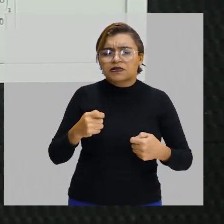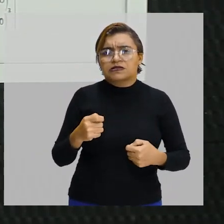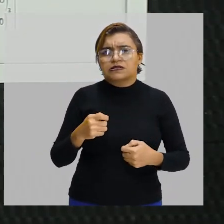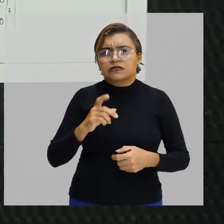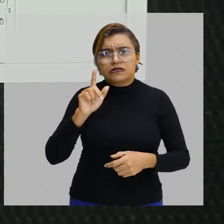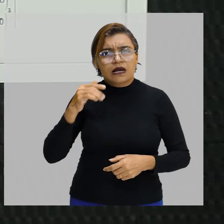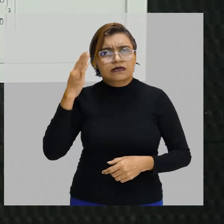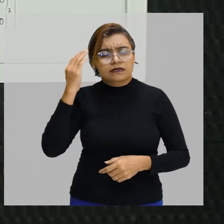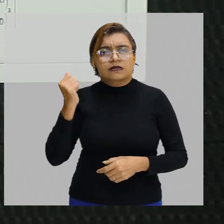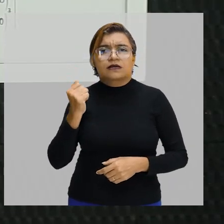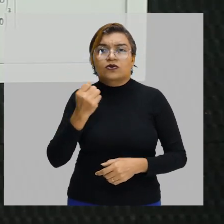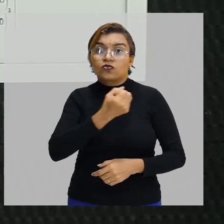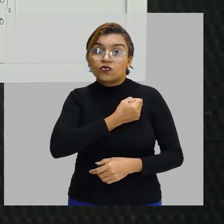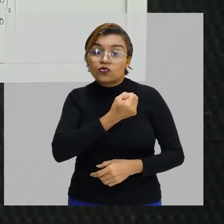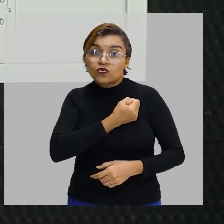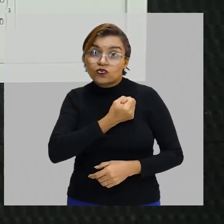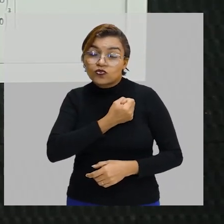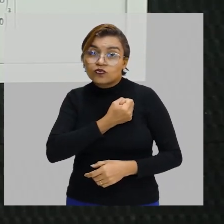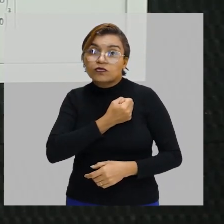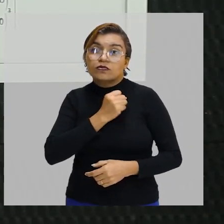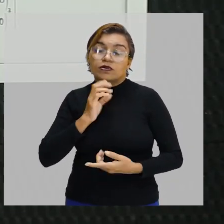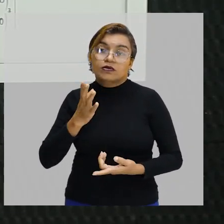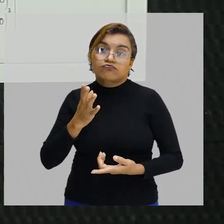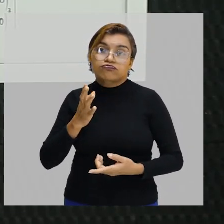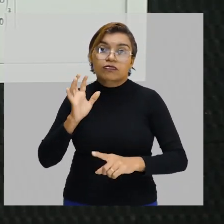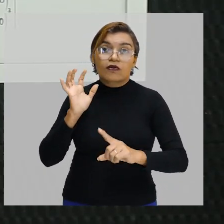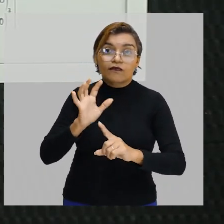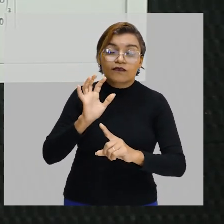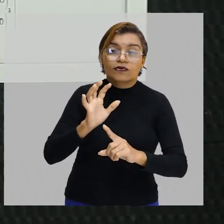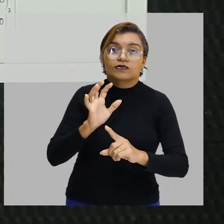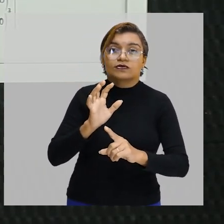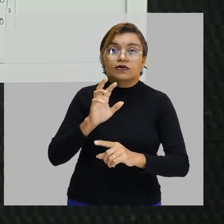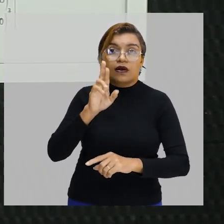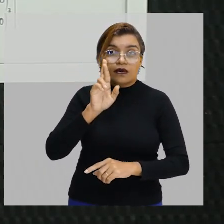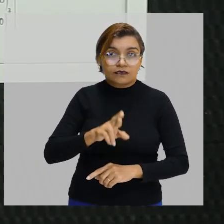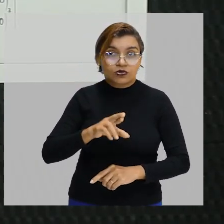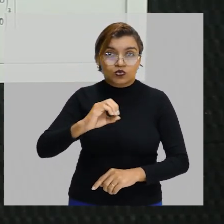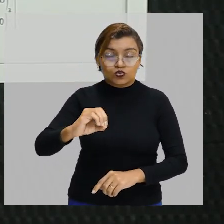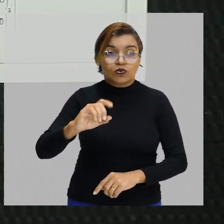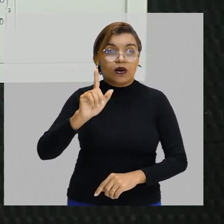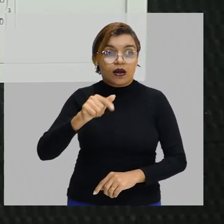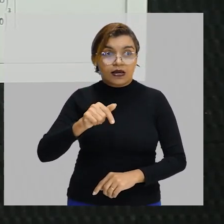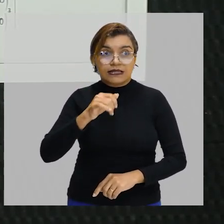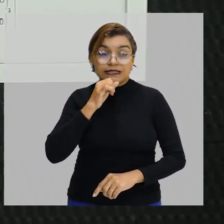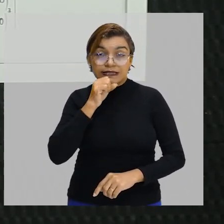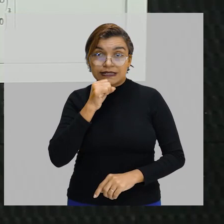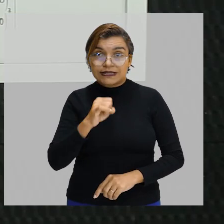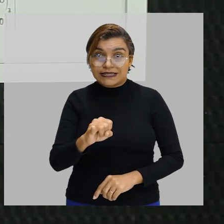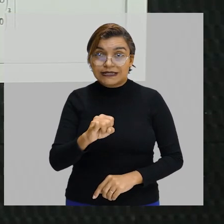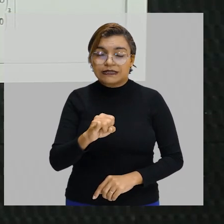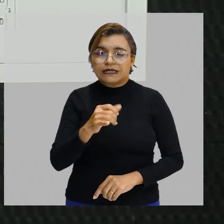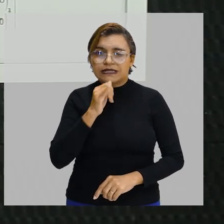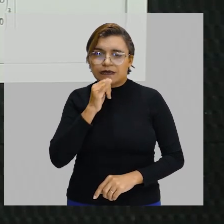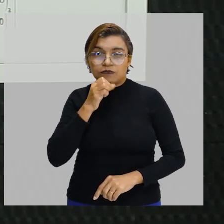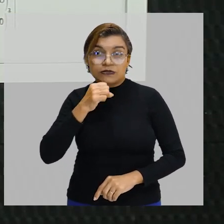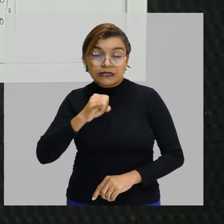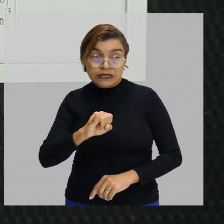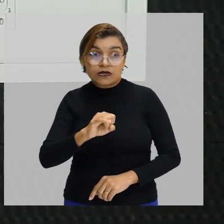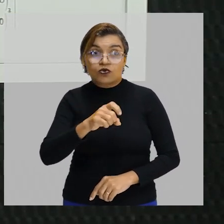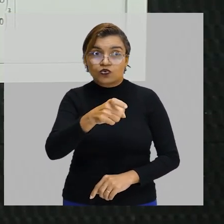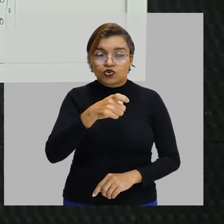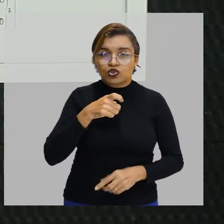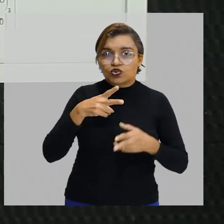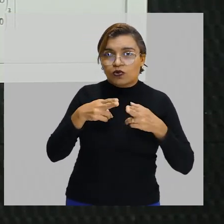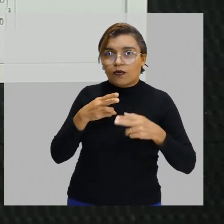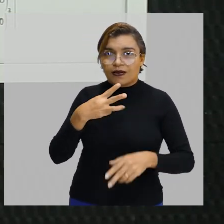tornam esse determinante nulo é se o x for igual a 3. Ó. Porque se o x for igual a 3, isso